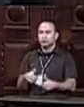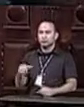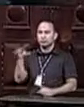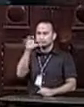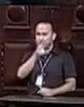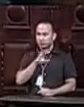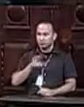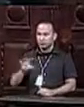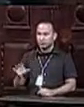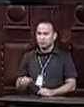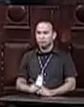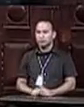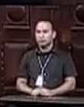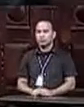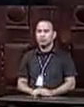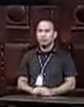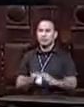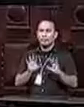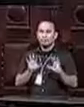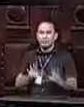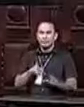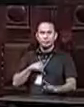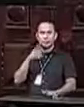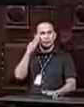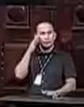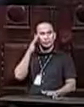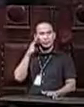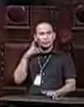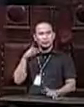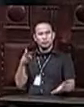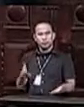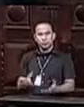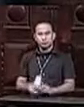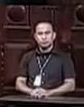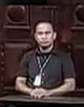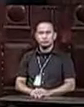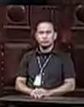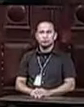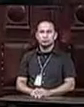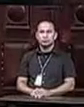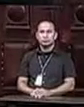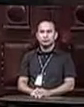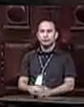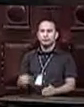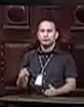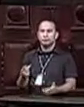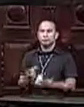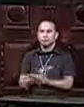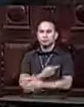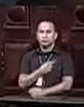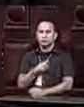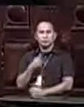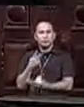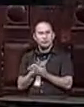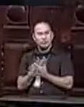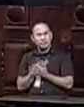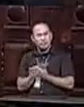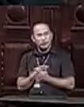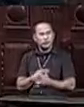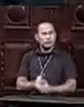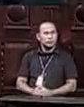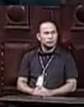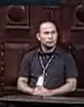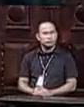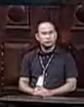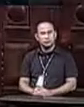Estado, mas há um entendimento, penso hoje, por parte da SEDUC, que houve um erro, um equívoco, pelo menos de